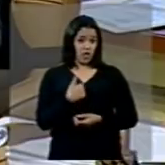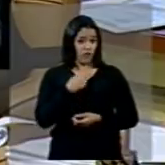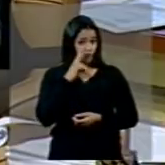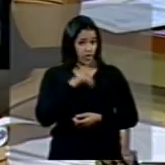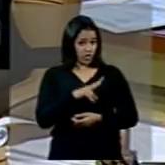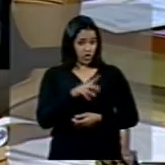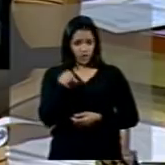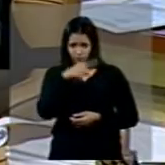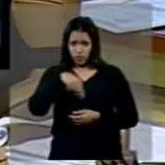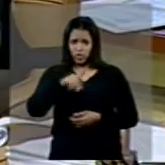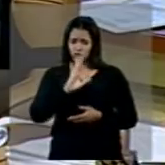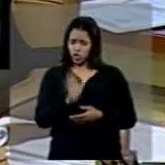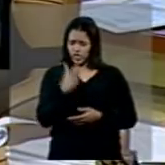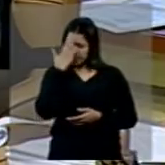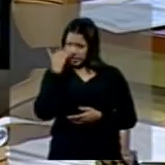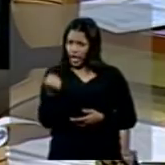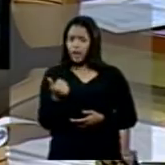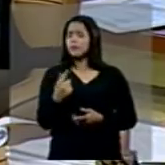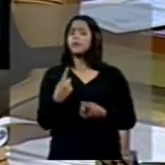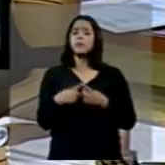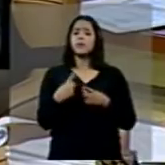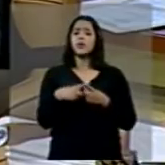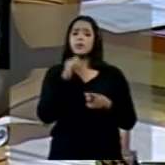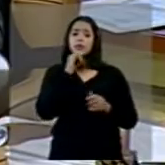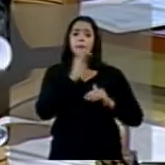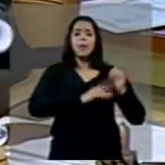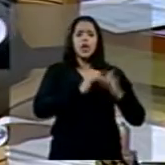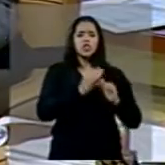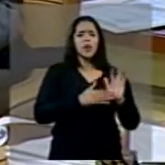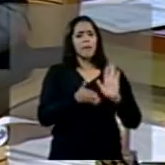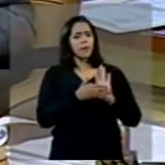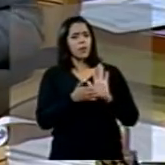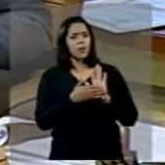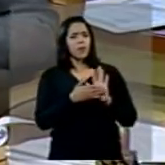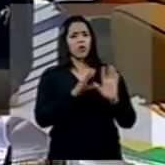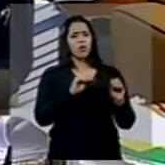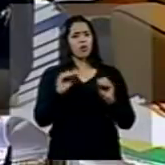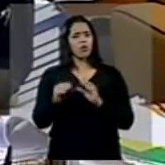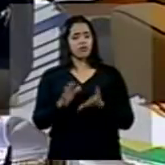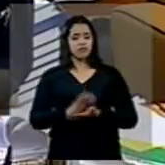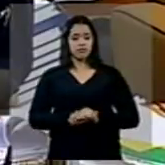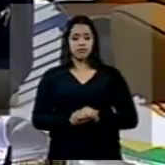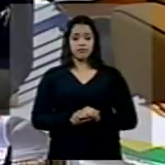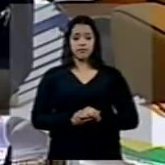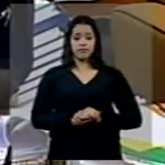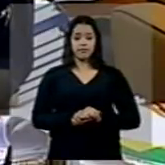eu vejo o convencimento de vossas excelências no sentido de, na prática, propor adiamento das eleições. Agora,